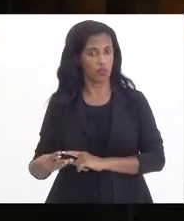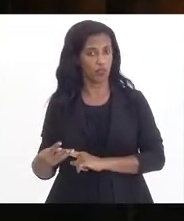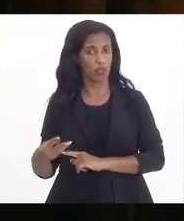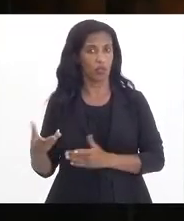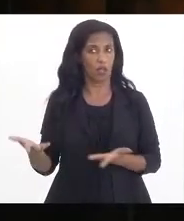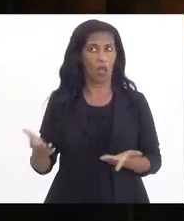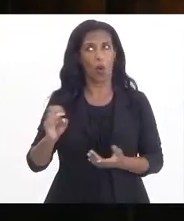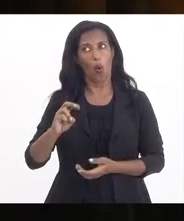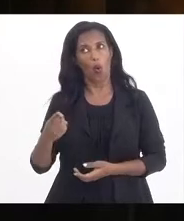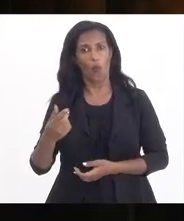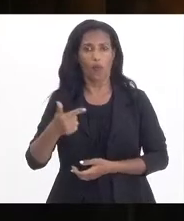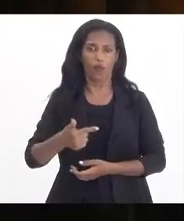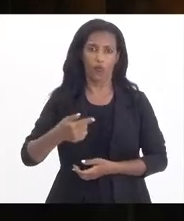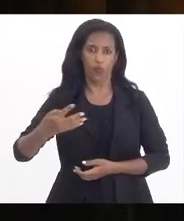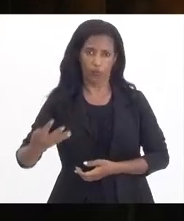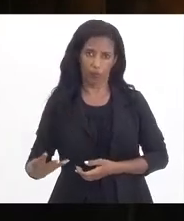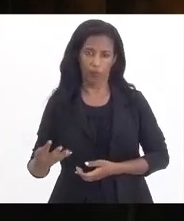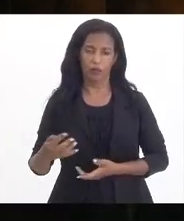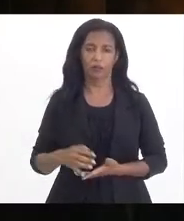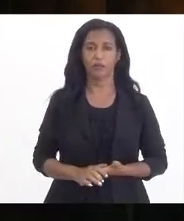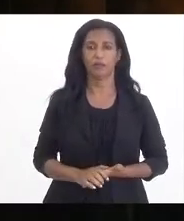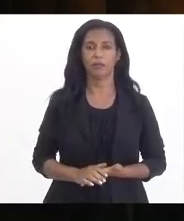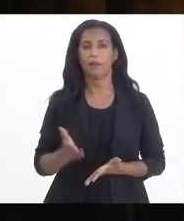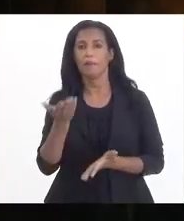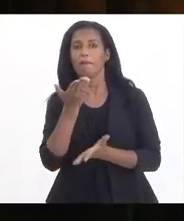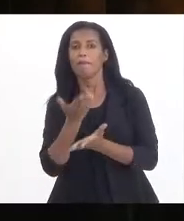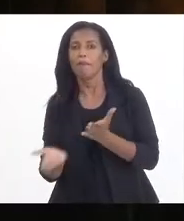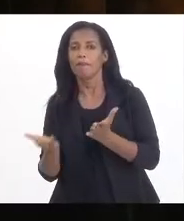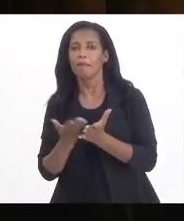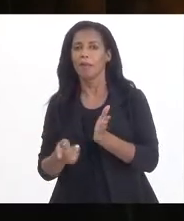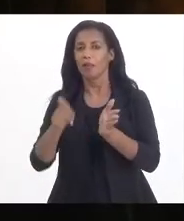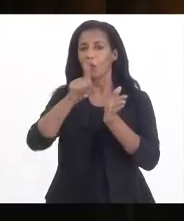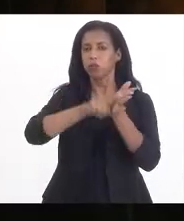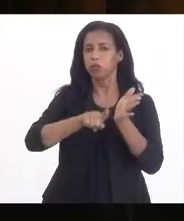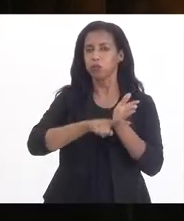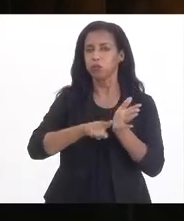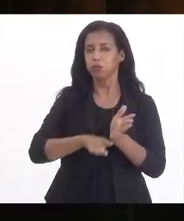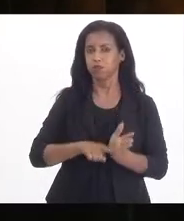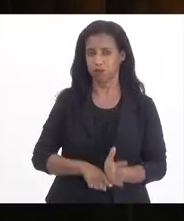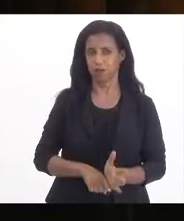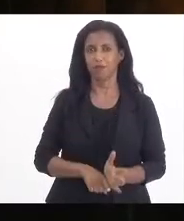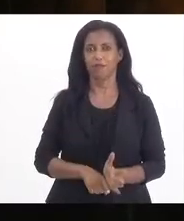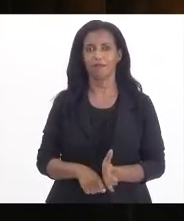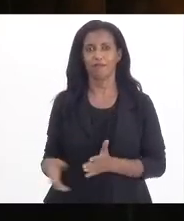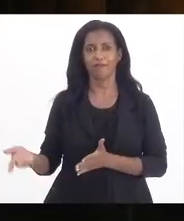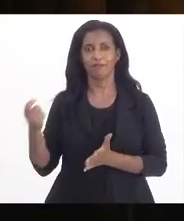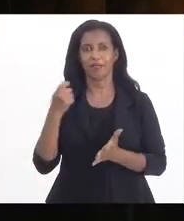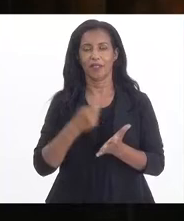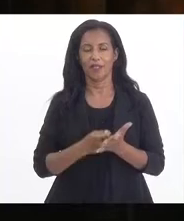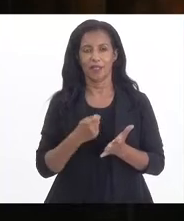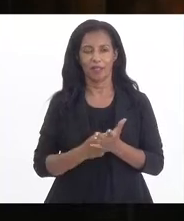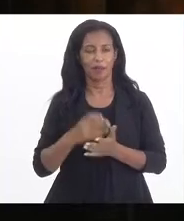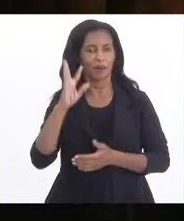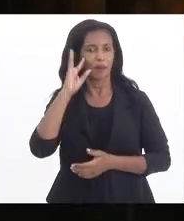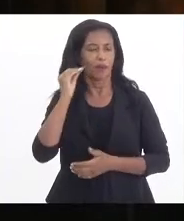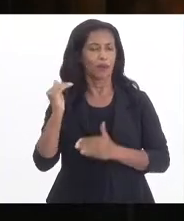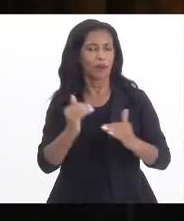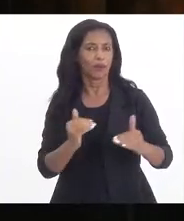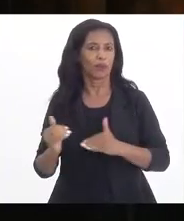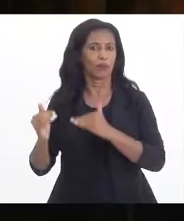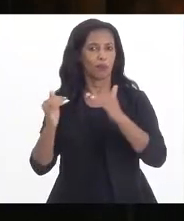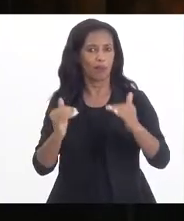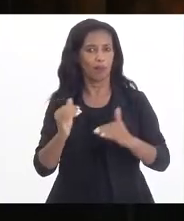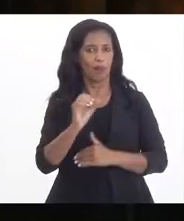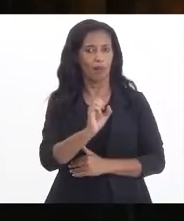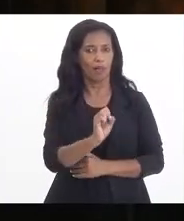quiçá em 24, perda de receita determinada por decisão do Supremo